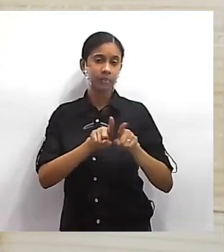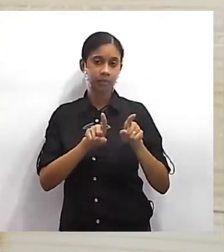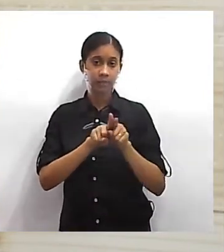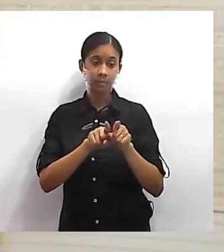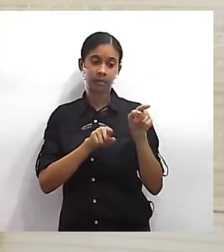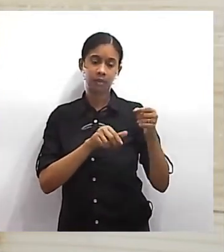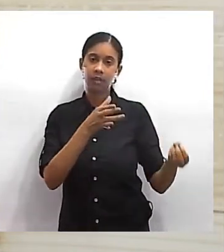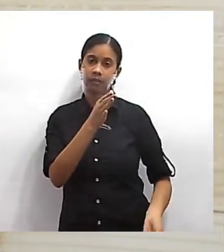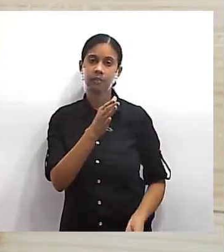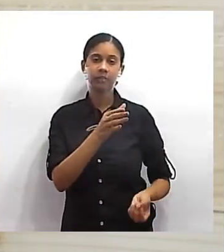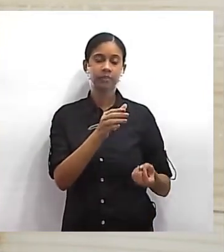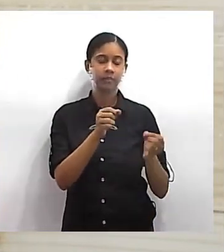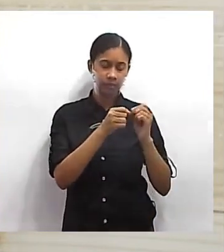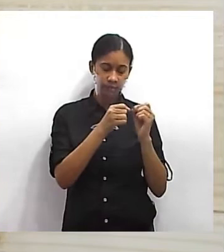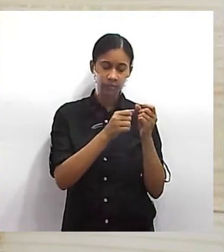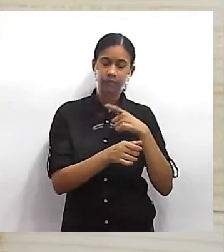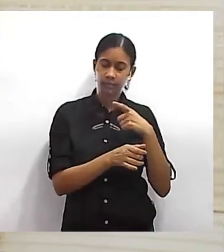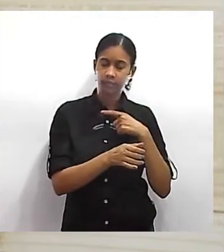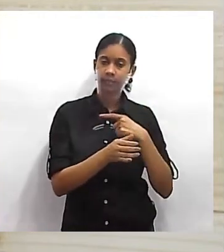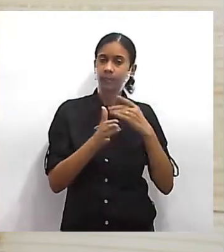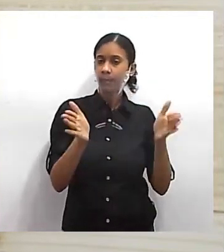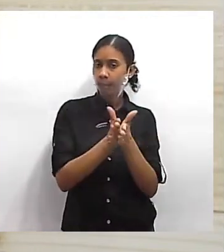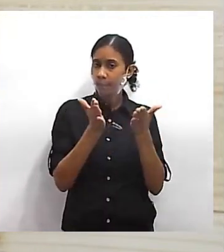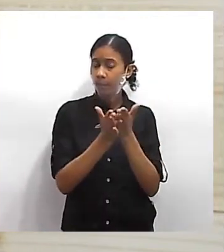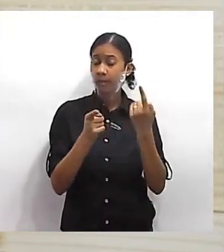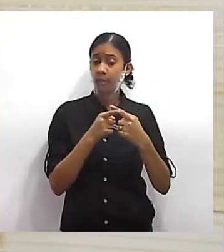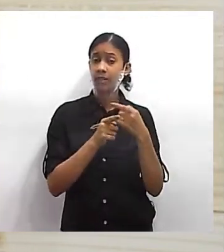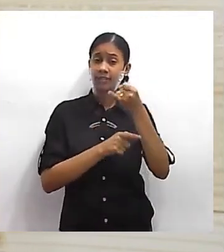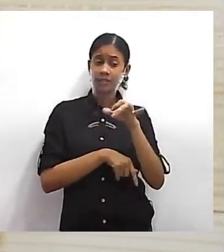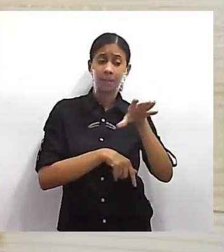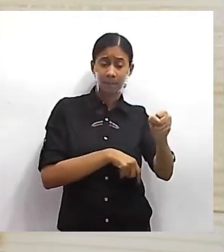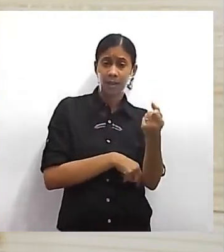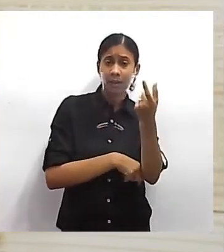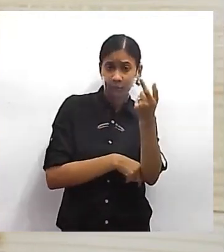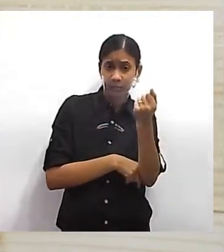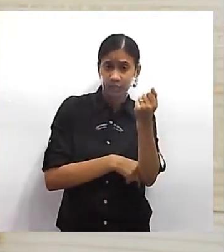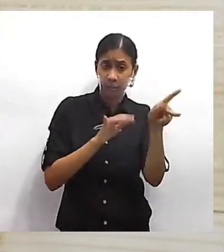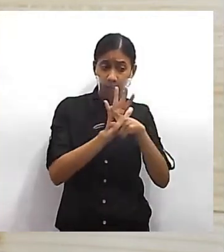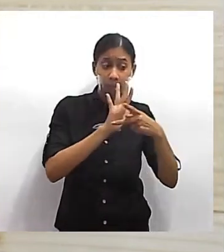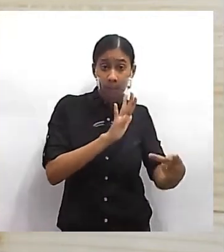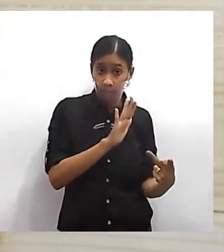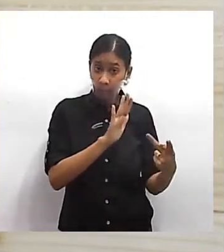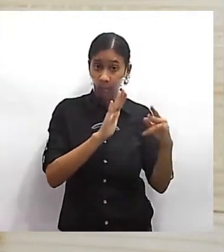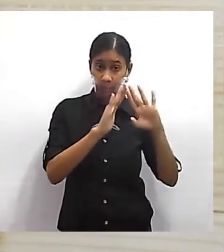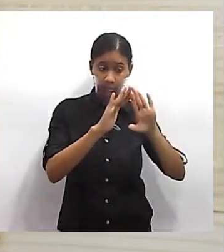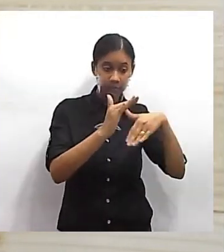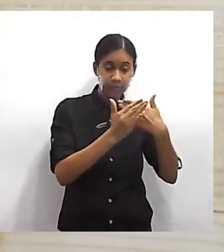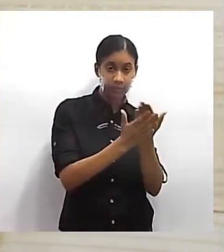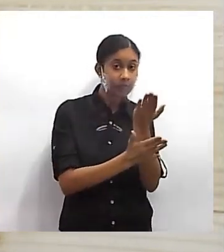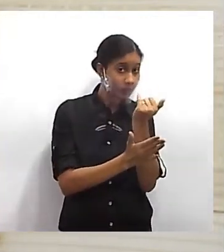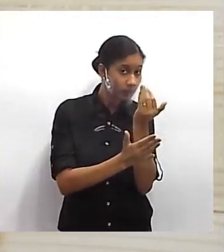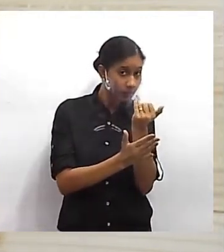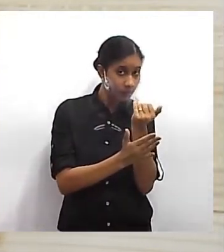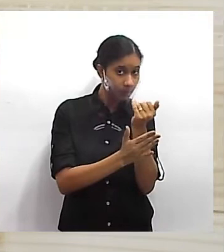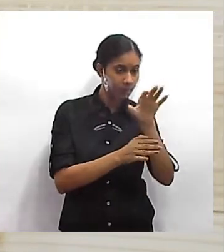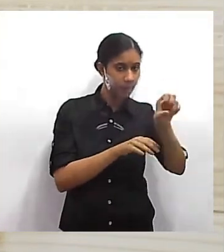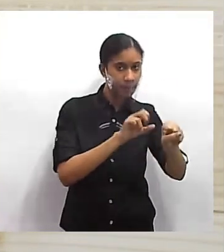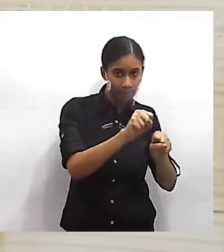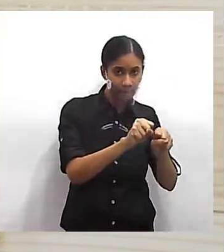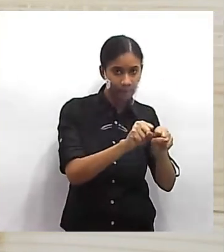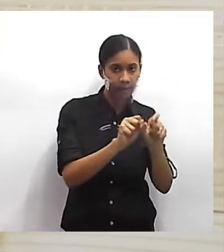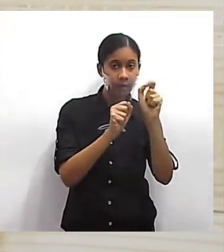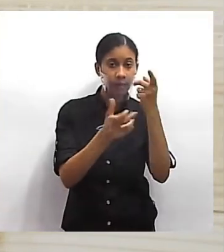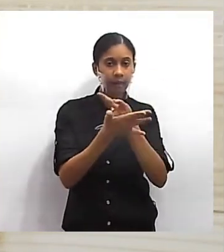você tira dinheiro da merenda escolar, o aluno, aquele lá que eu disse para vocês, que ia para a escola para comer, porque não tinha o que comer